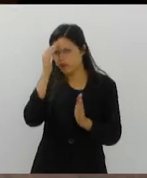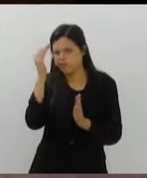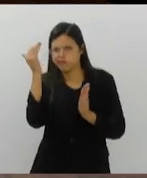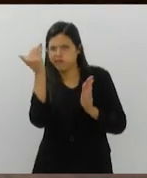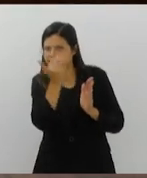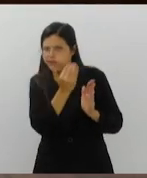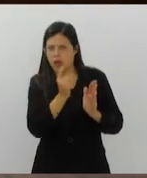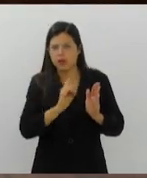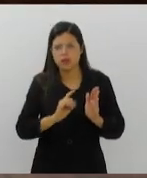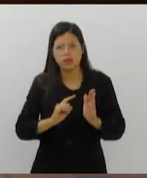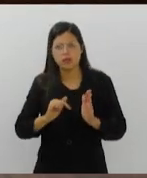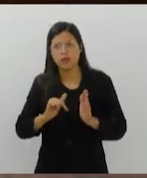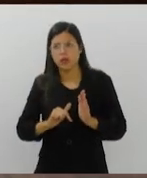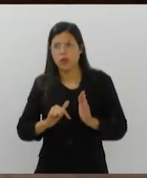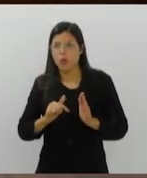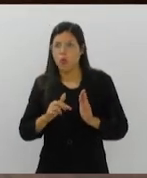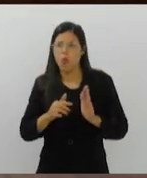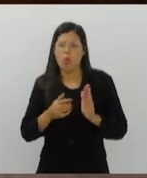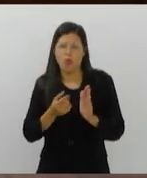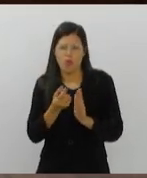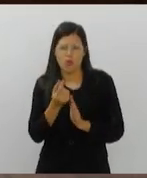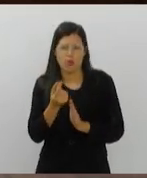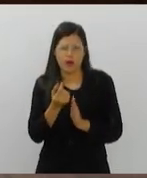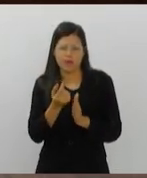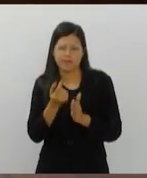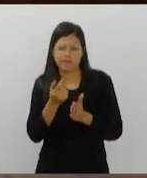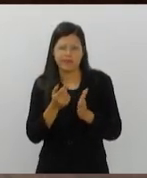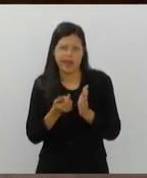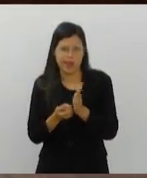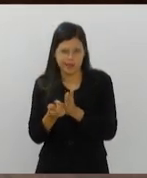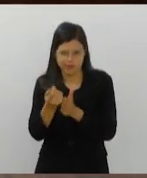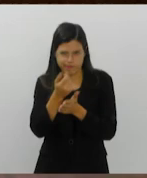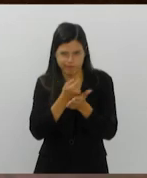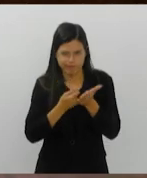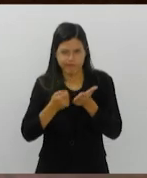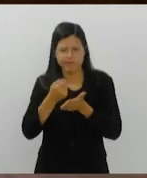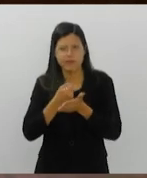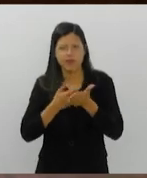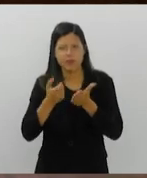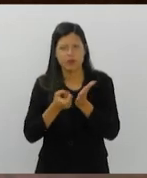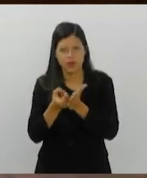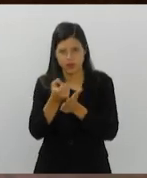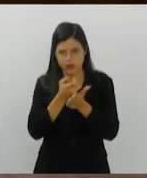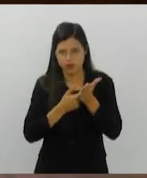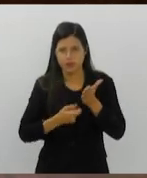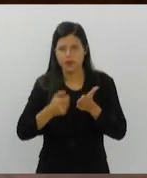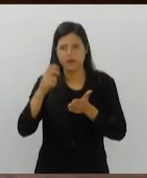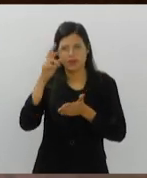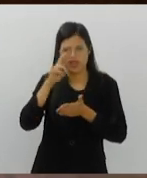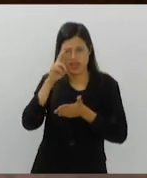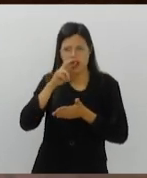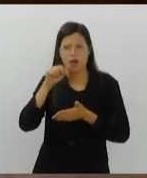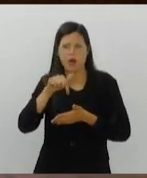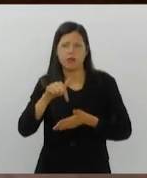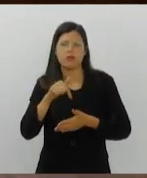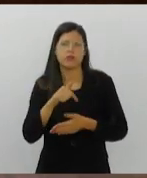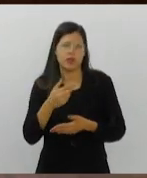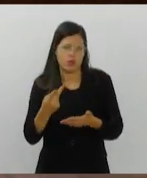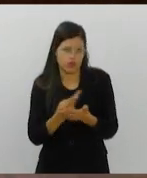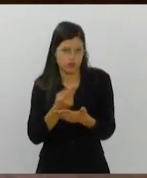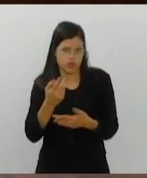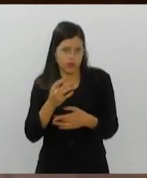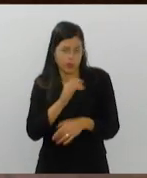vivendo nesse momento, né? Então, para que a FIPERJ possa cumprir, de fato,